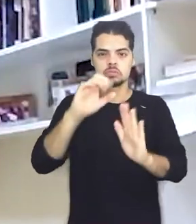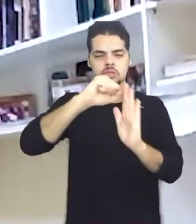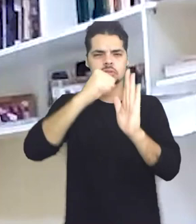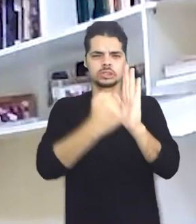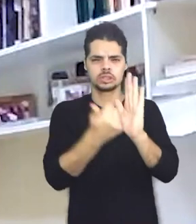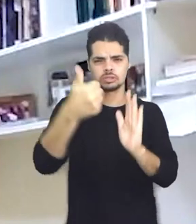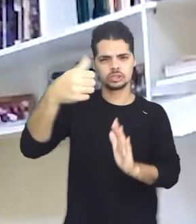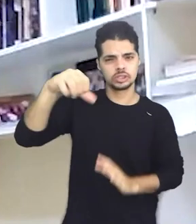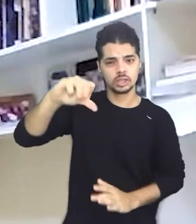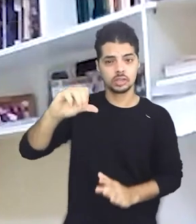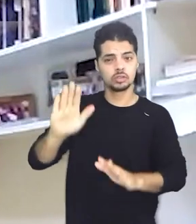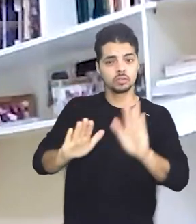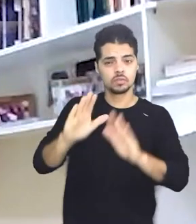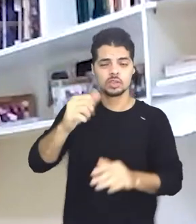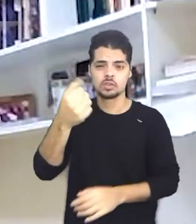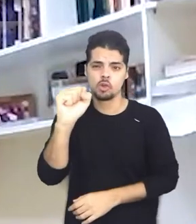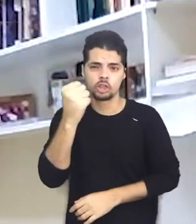XIX, mais precisamente